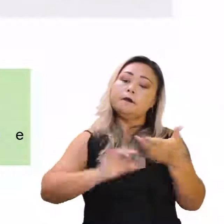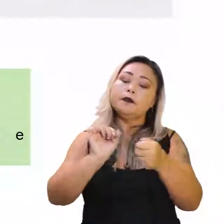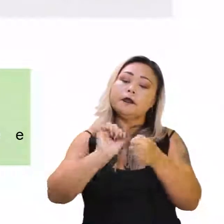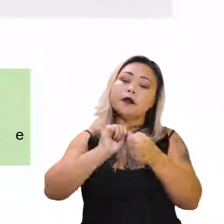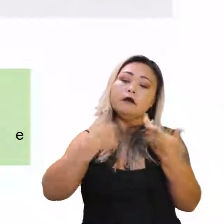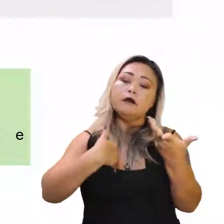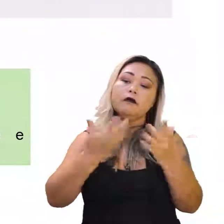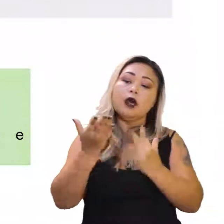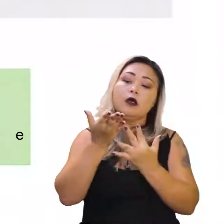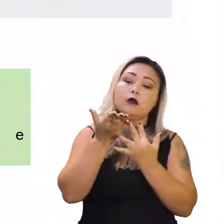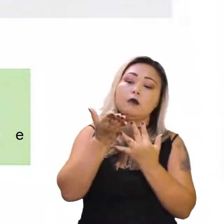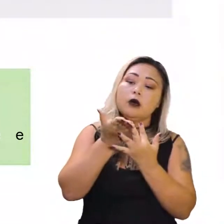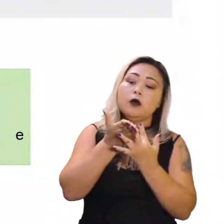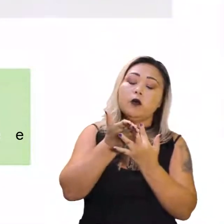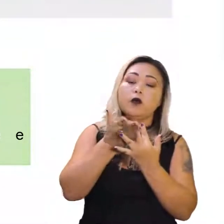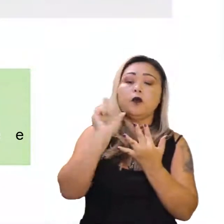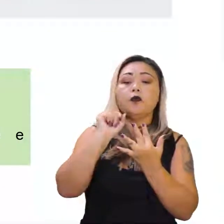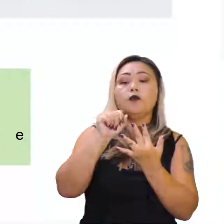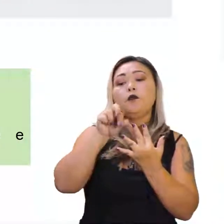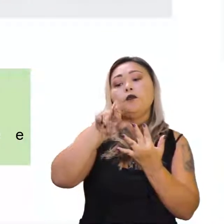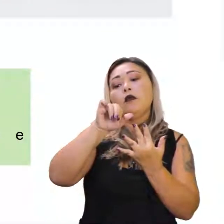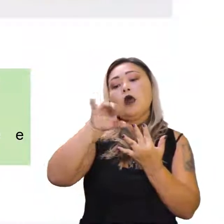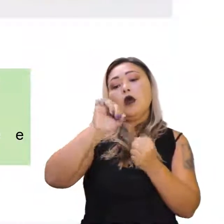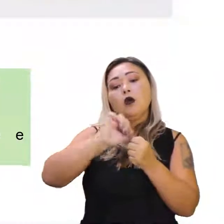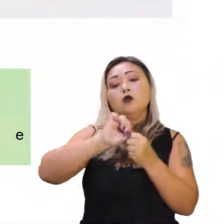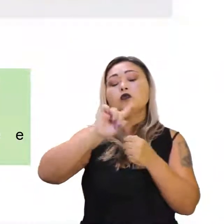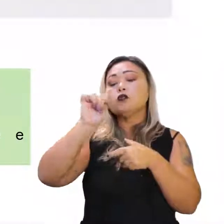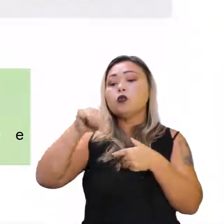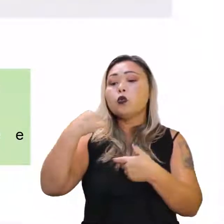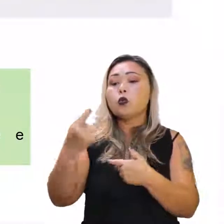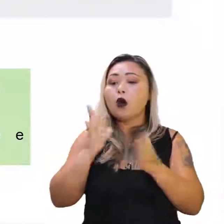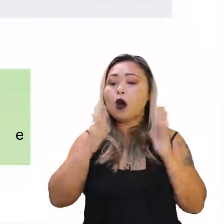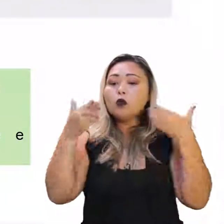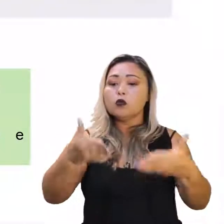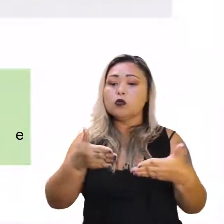do Barroco, né, que foi uma tendência